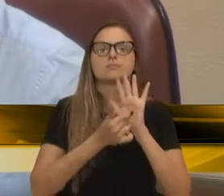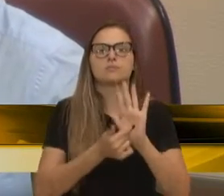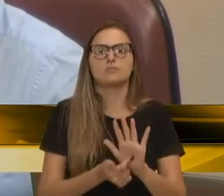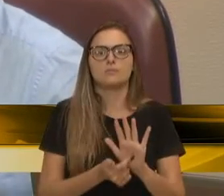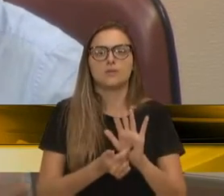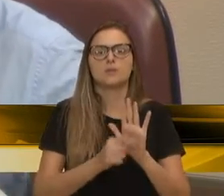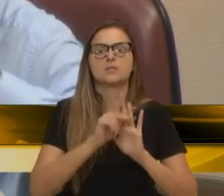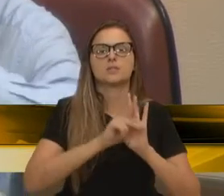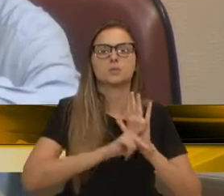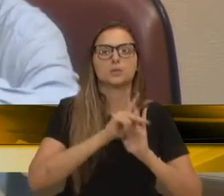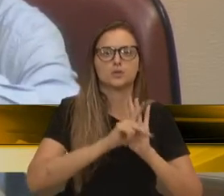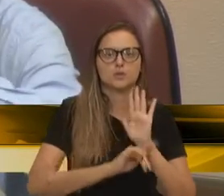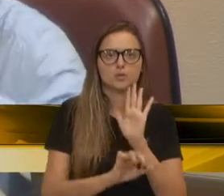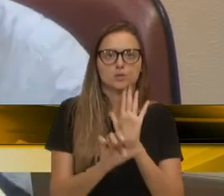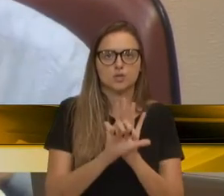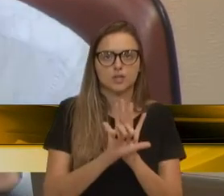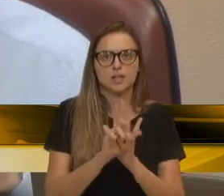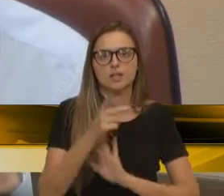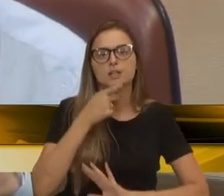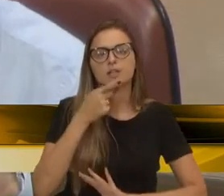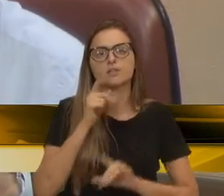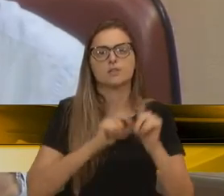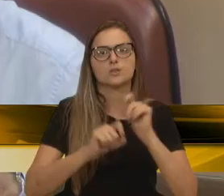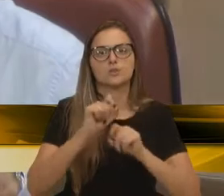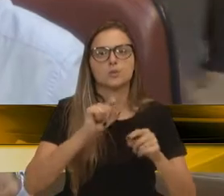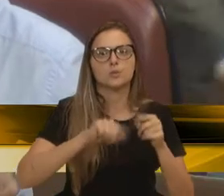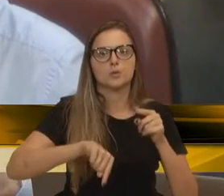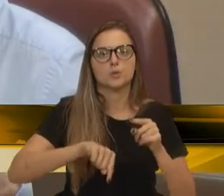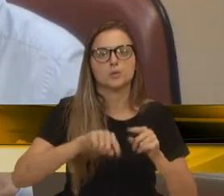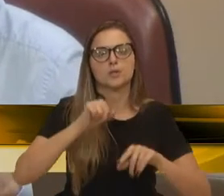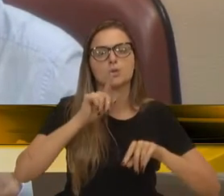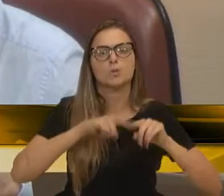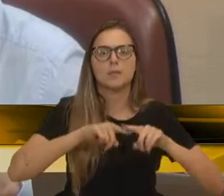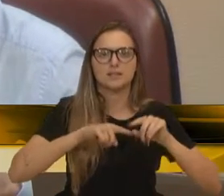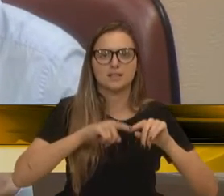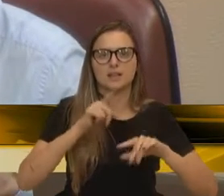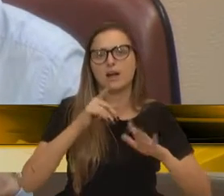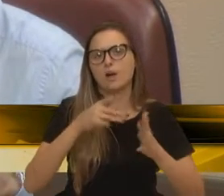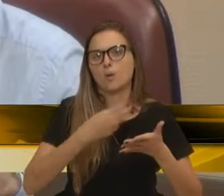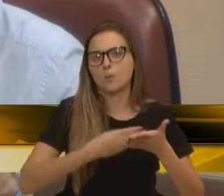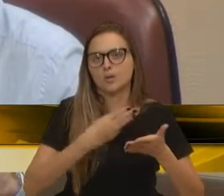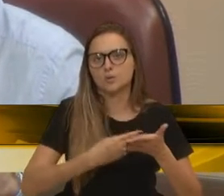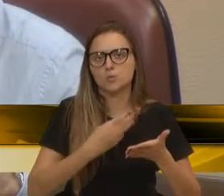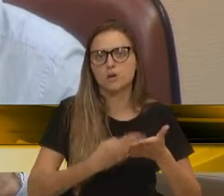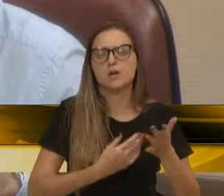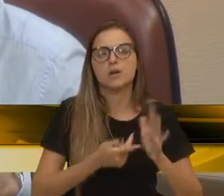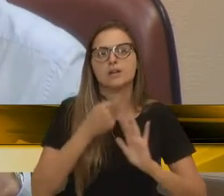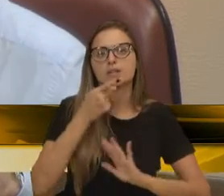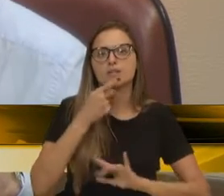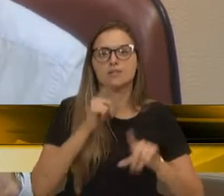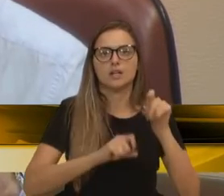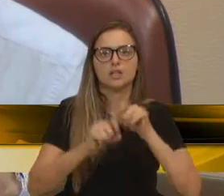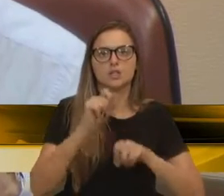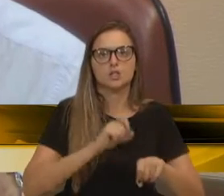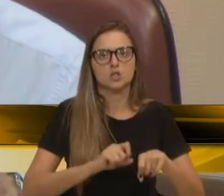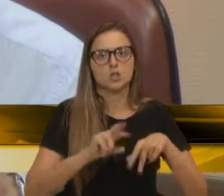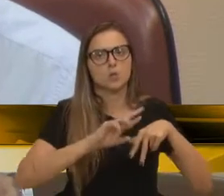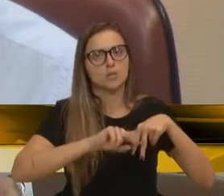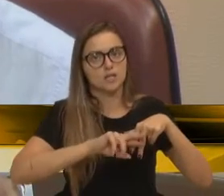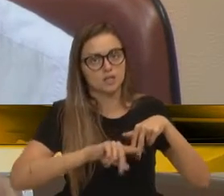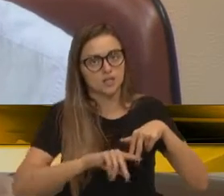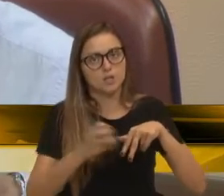projeto projeto de lei dispondo sobre a proibição de materiais que tratem o façam alusão à ideologia e ou